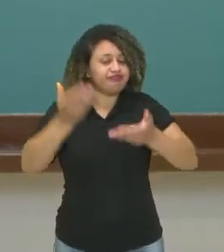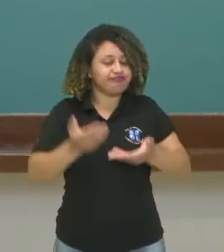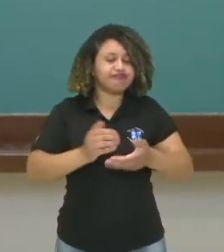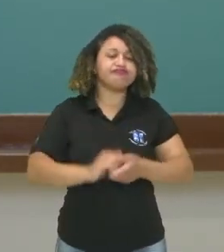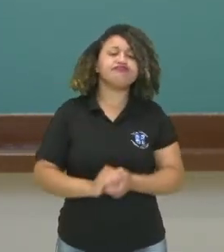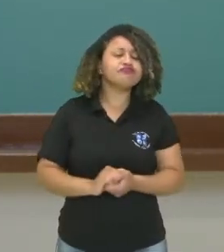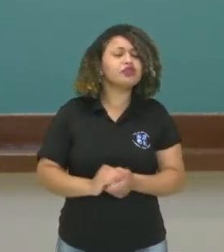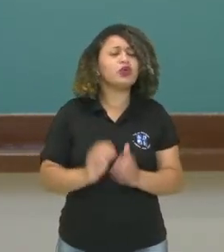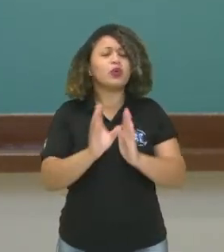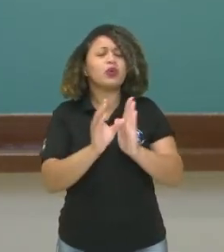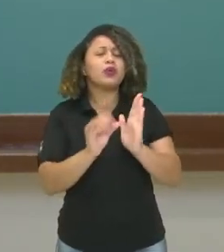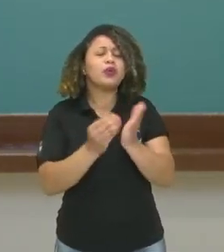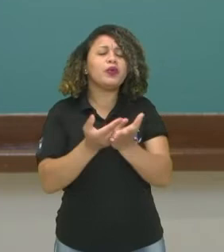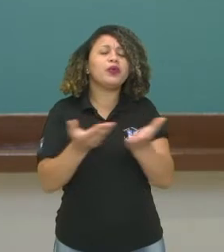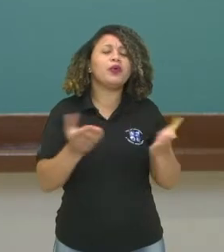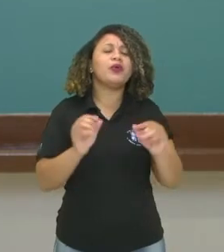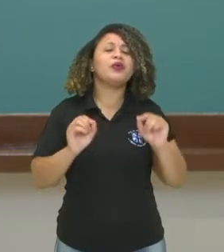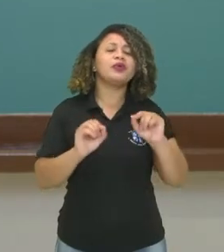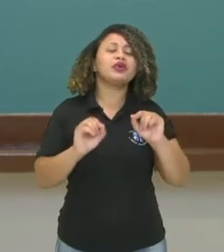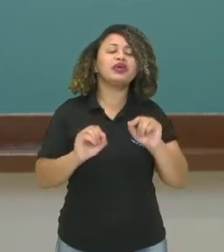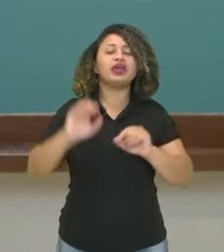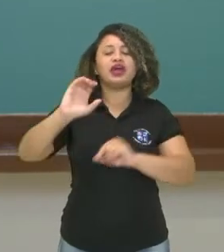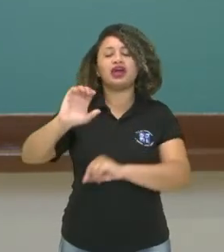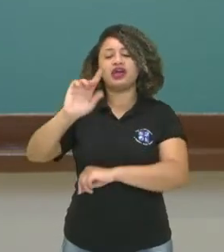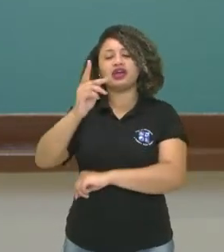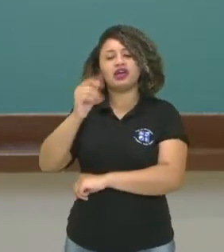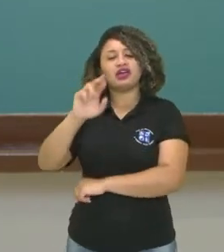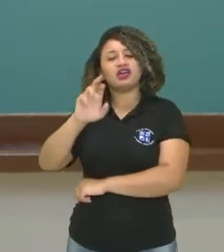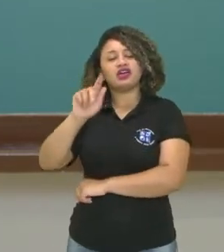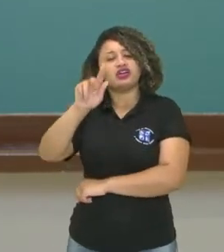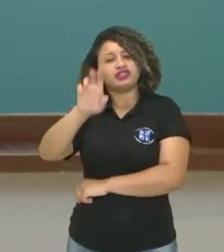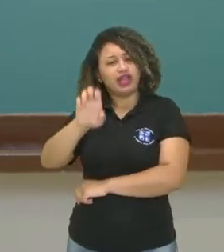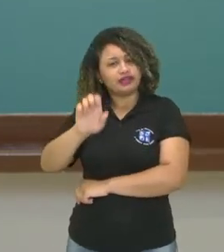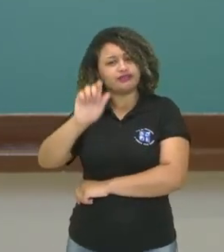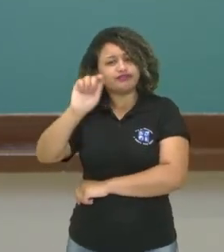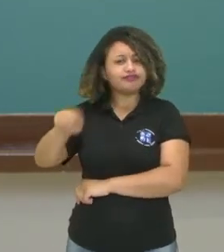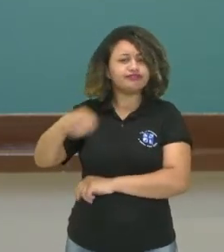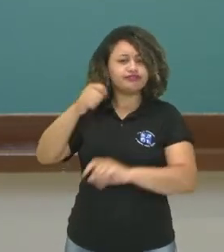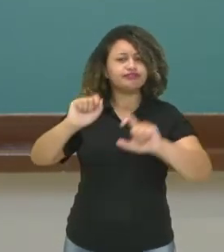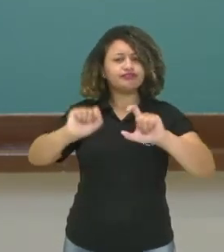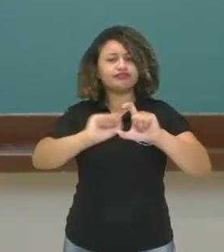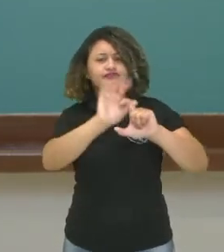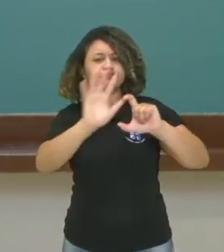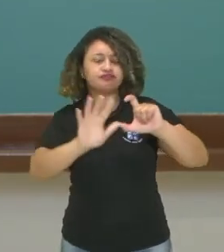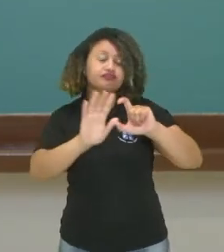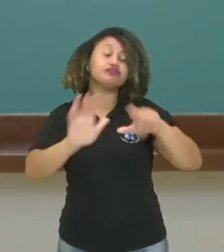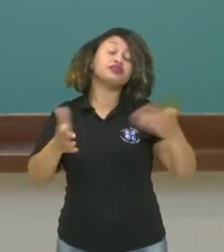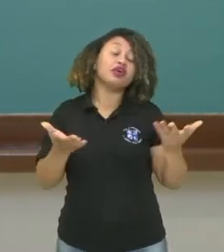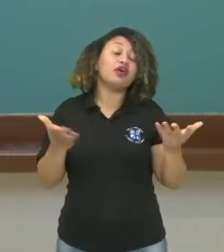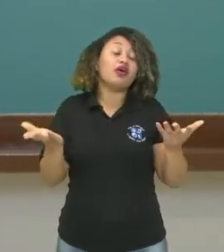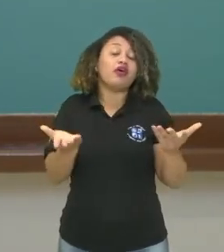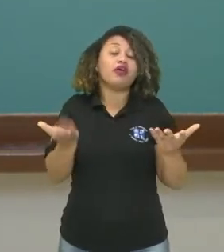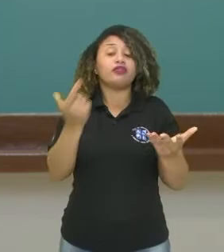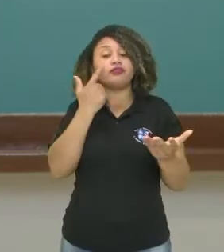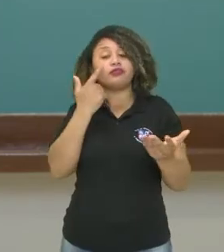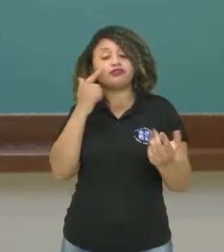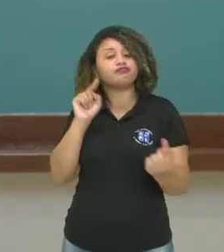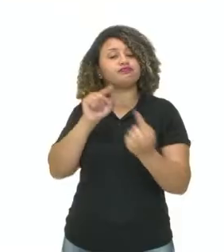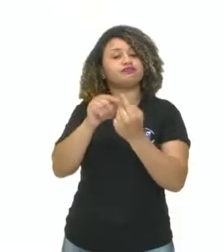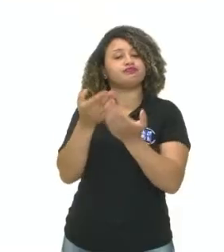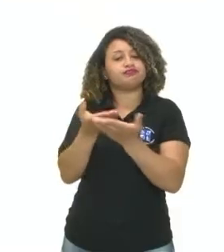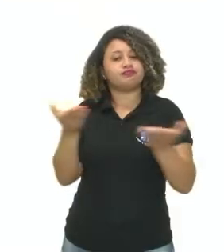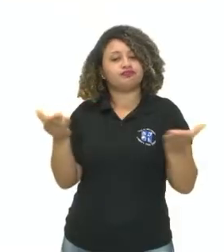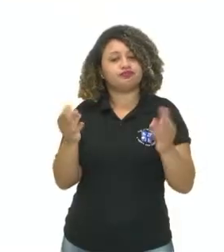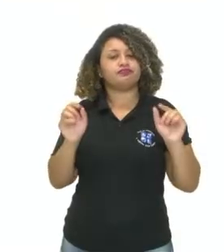O nosso conteúdo é charge e para isso convido você a acompanhar os objetivos da aula.